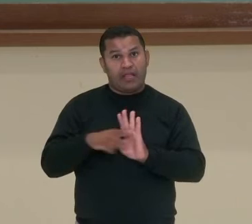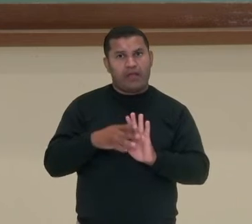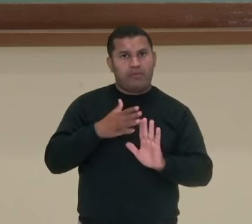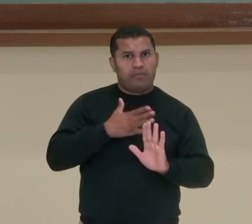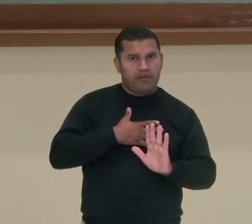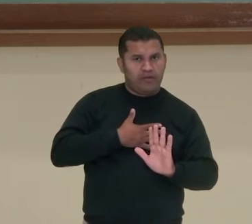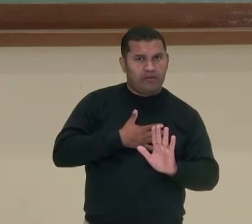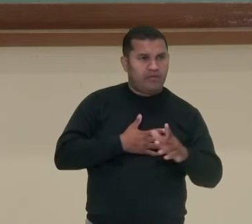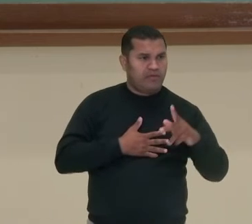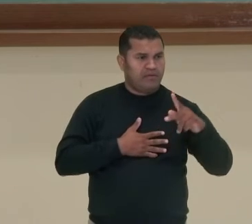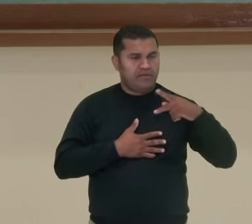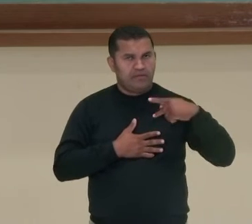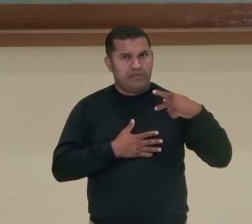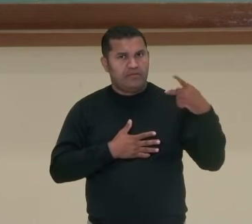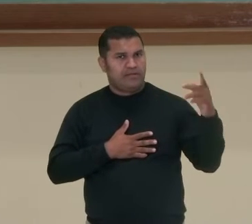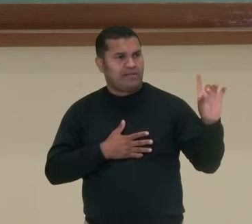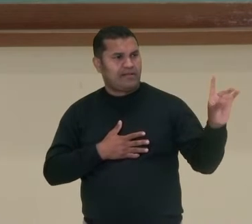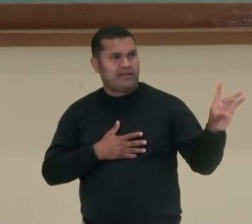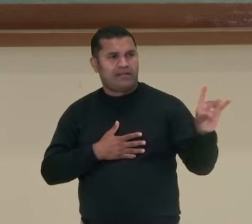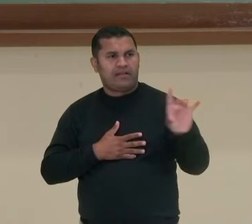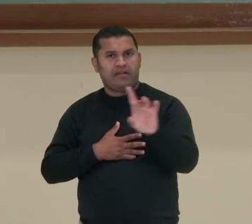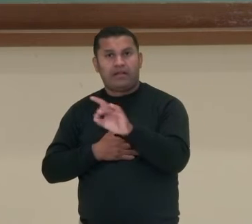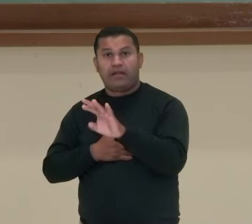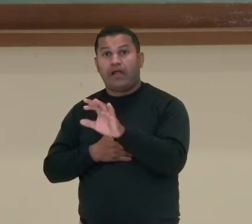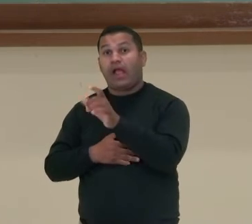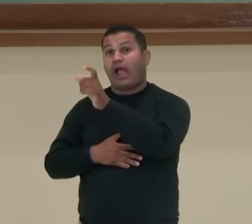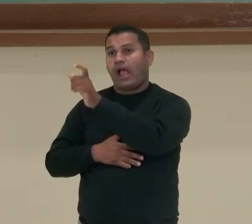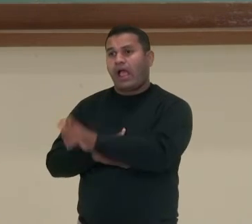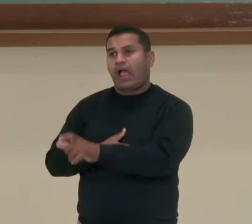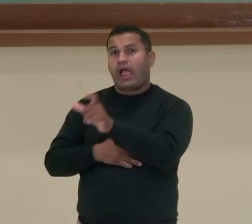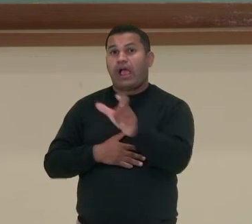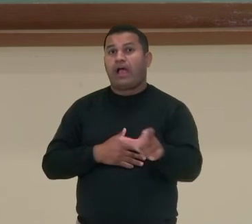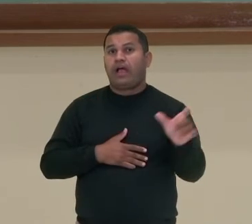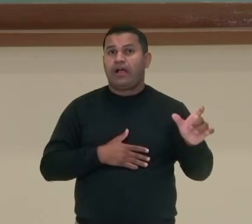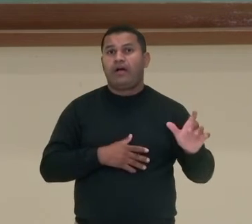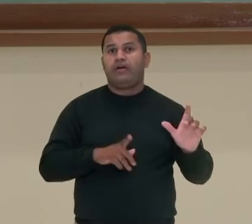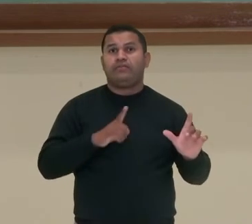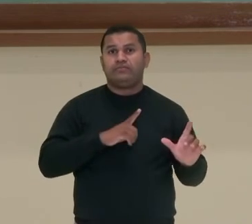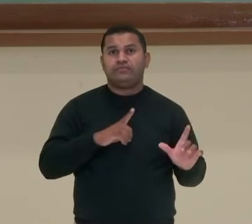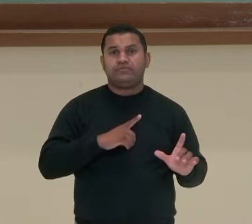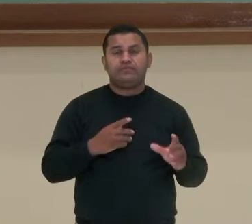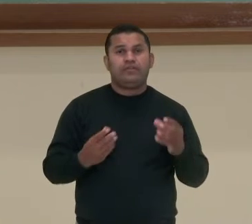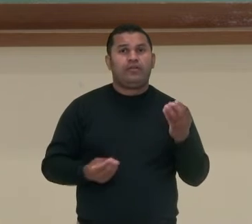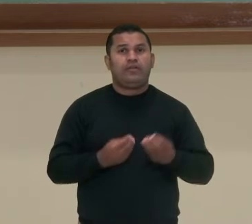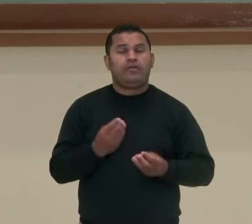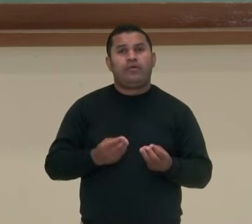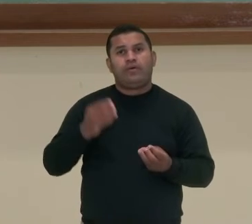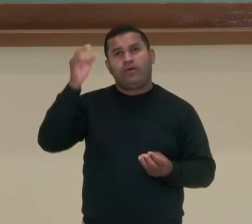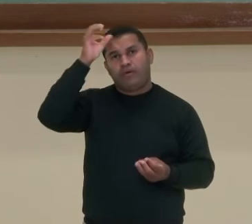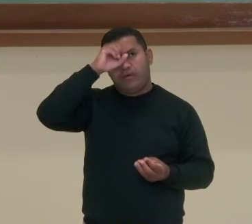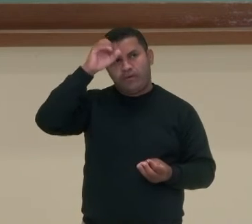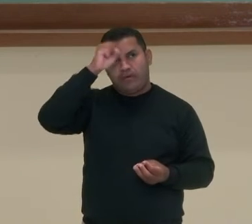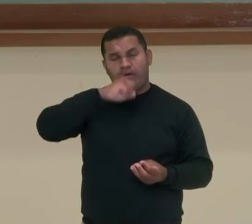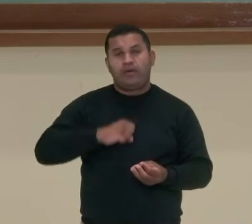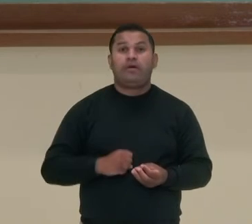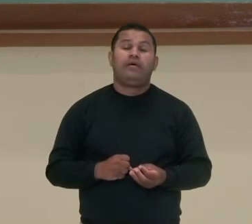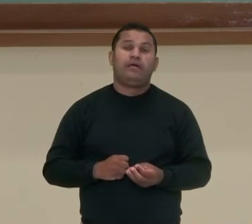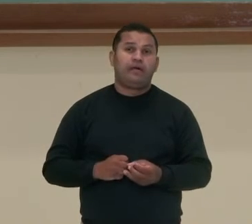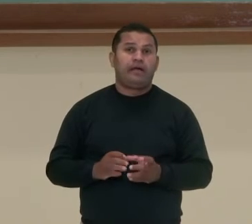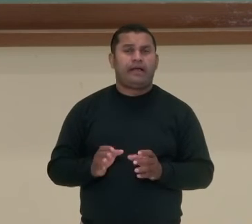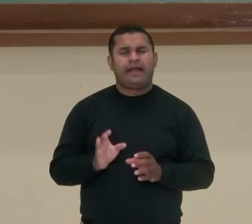que é do outro. Cada um tem seu jeito de estudar. E ao longo do tempo da vida, você vai pegando ali o